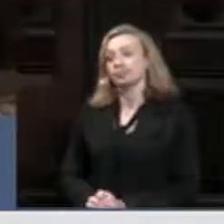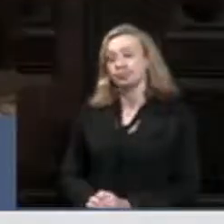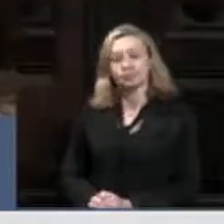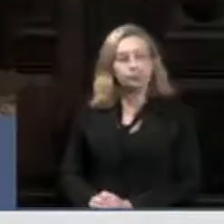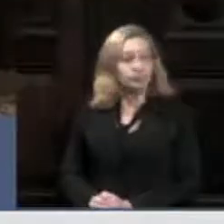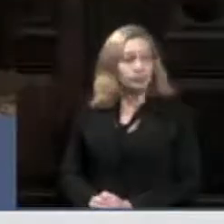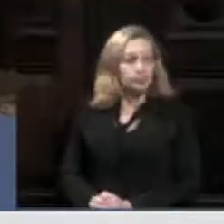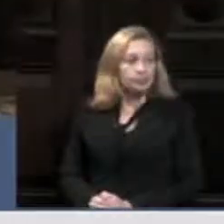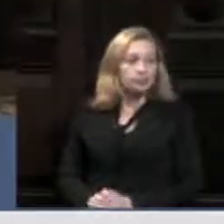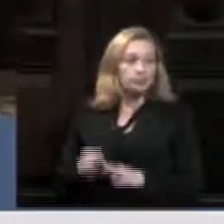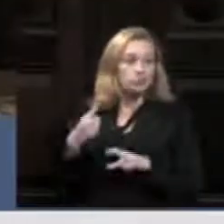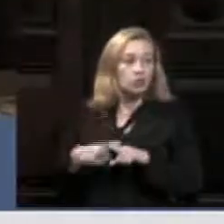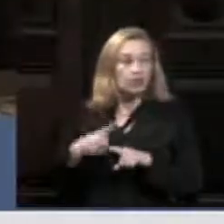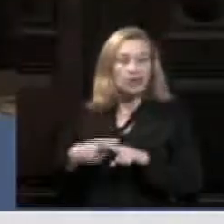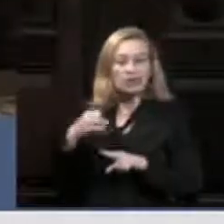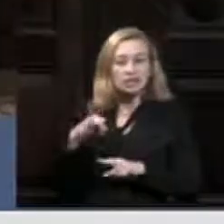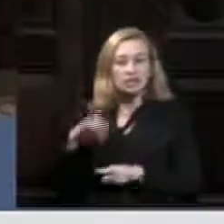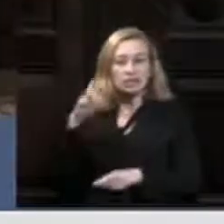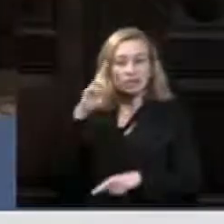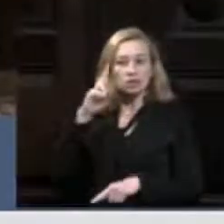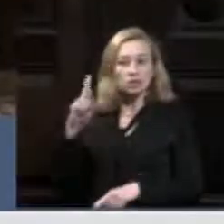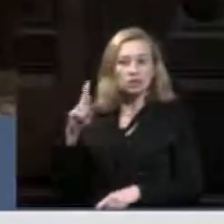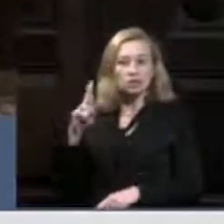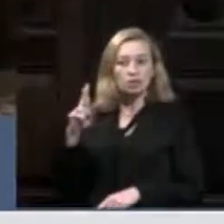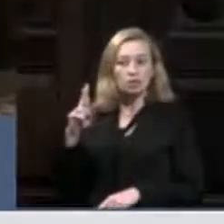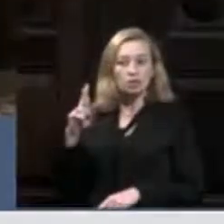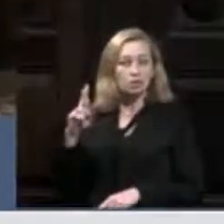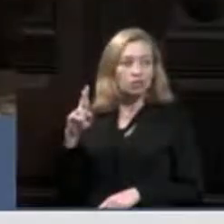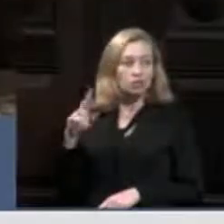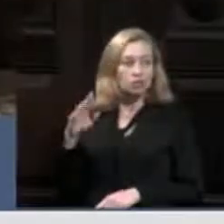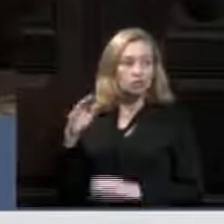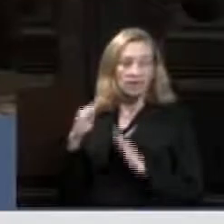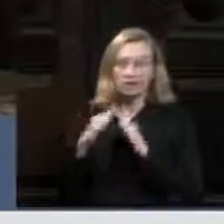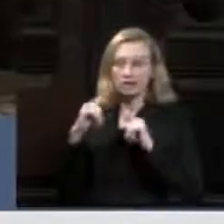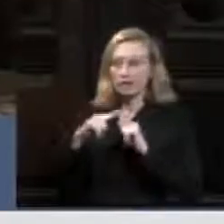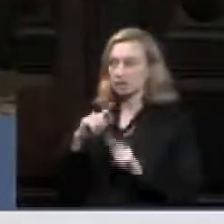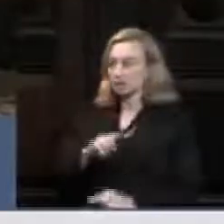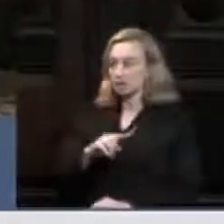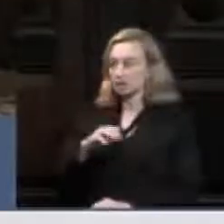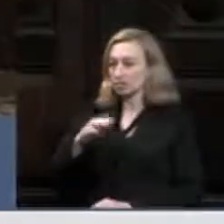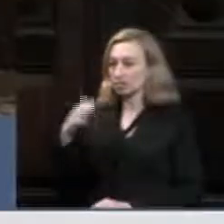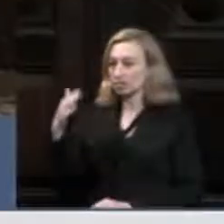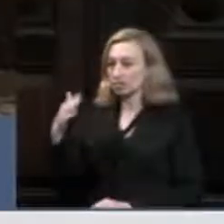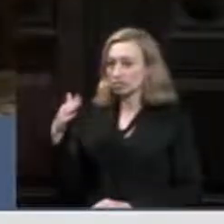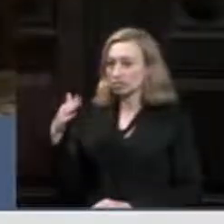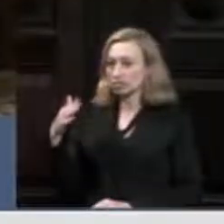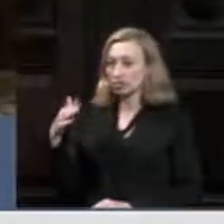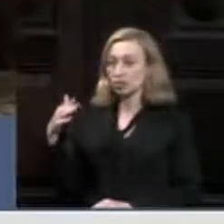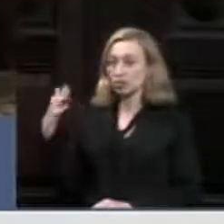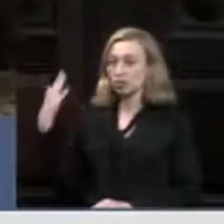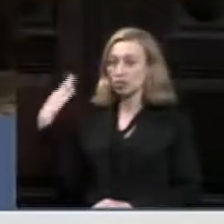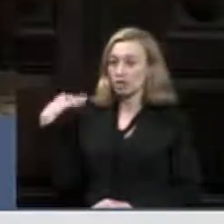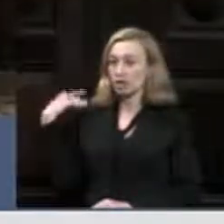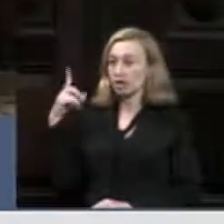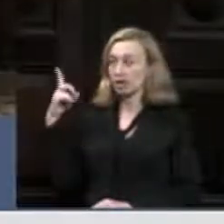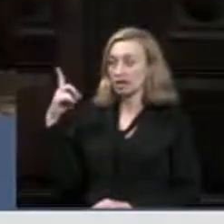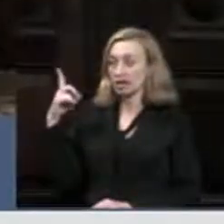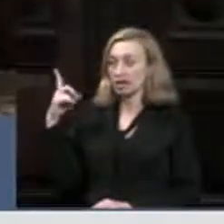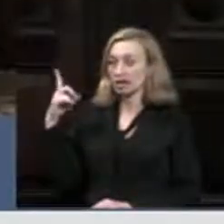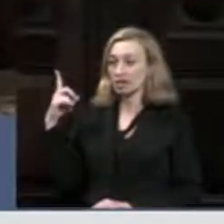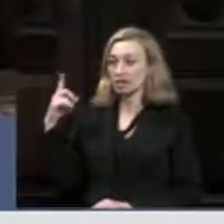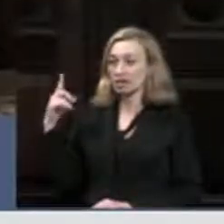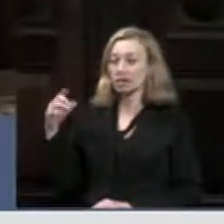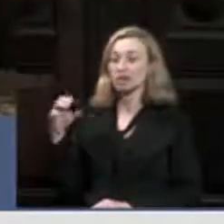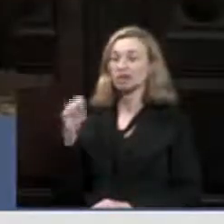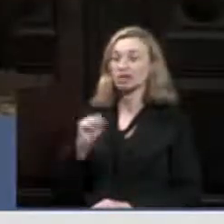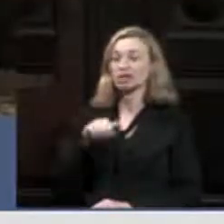porque, se o senhor for aqui ao lado, à minha direita, na igreja de